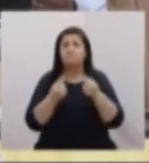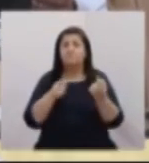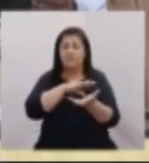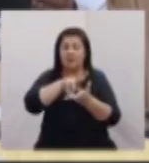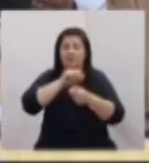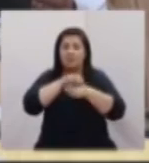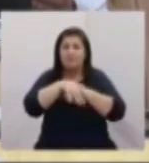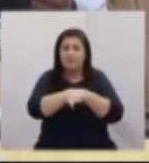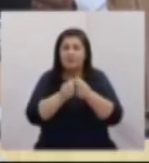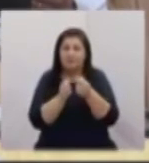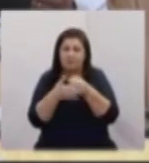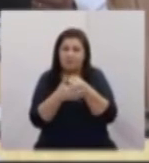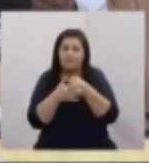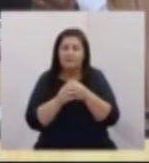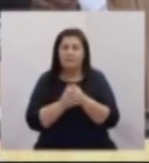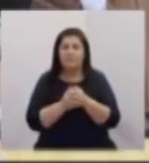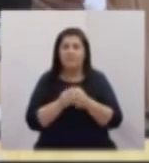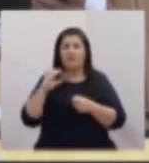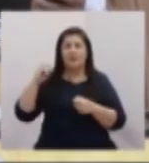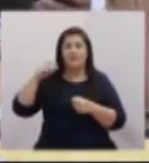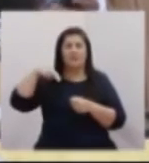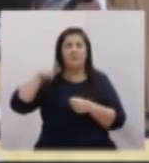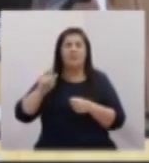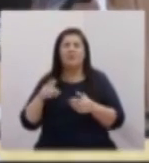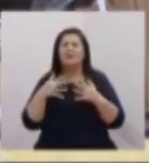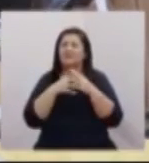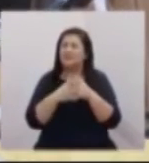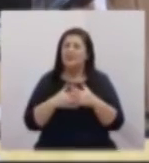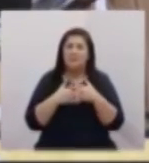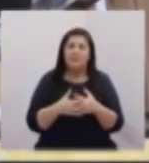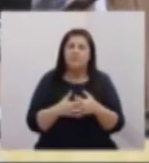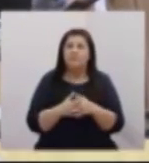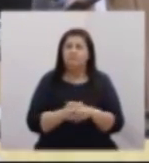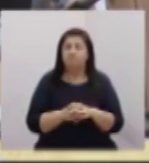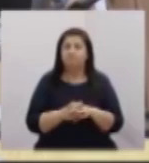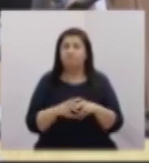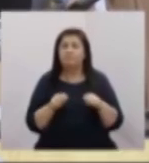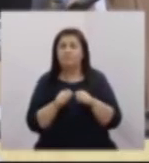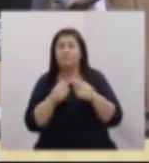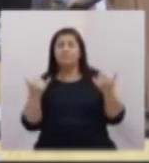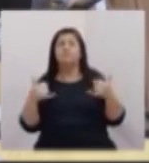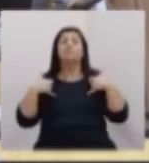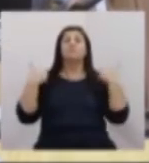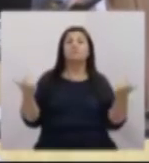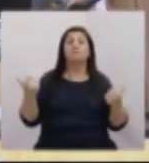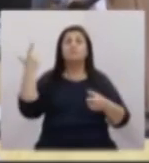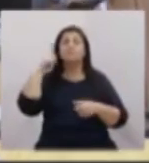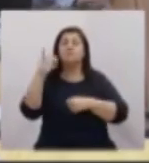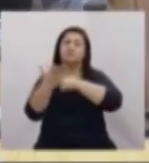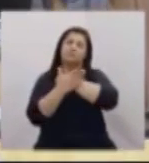causada pelo Covid-19, as ONGs estão com extrema dificuldade em realizar eventos e conseguir